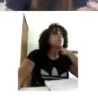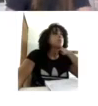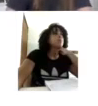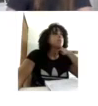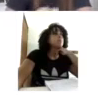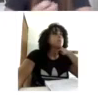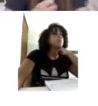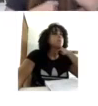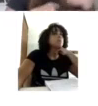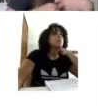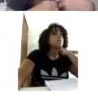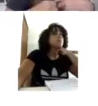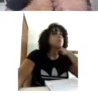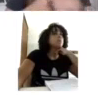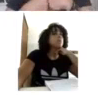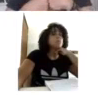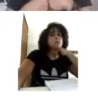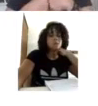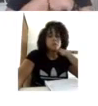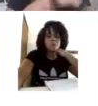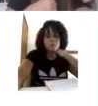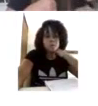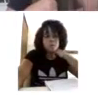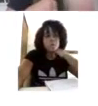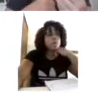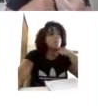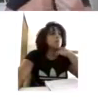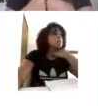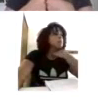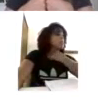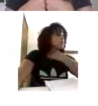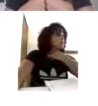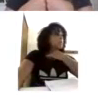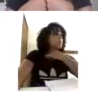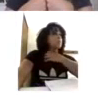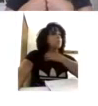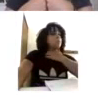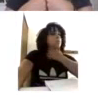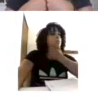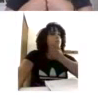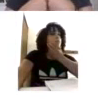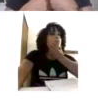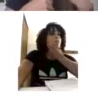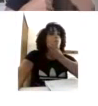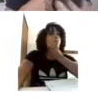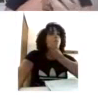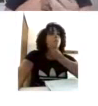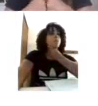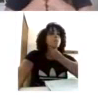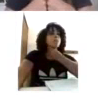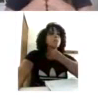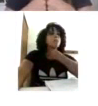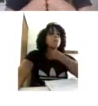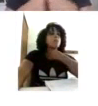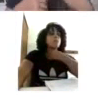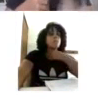relação à área, porque eu sou supervisora da área de educação física, o coordenador é da área de educação física também, eu leciono um